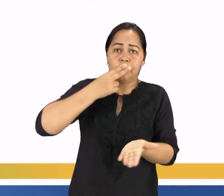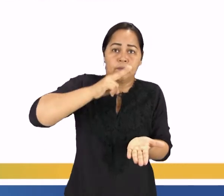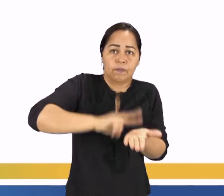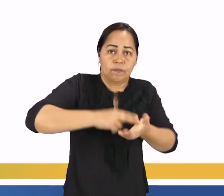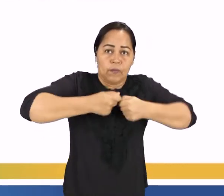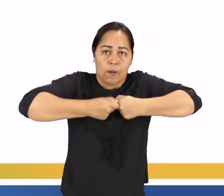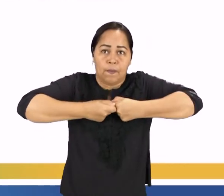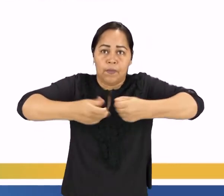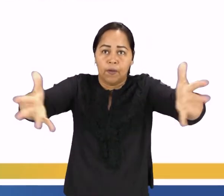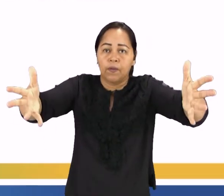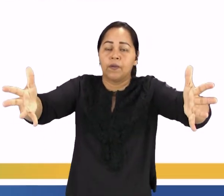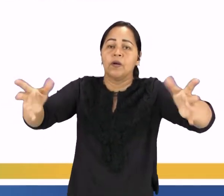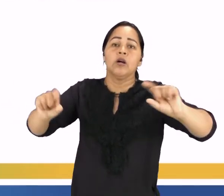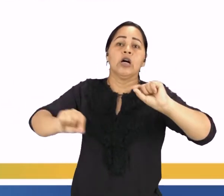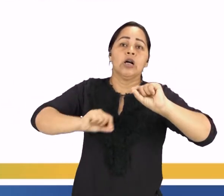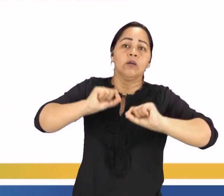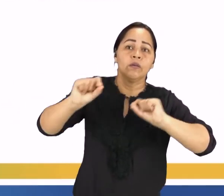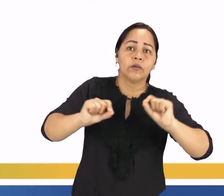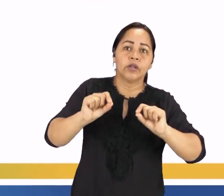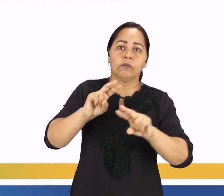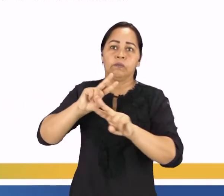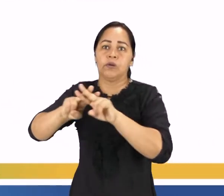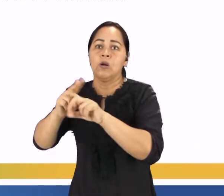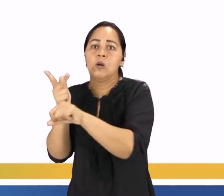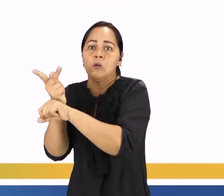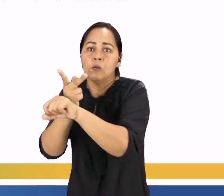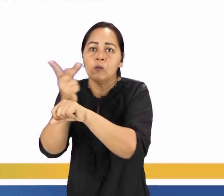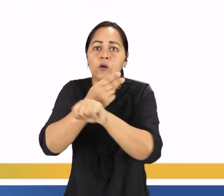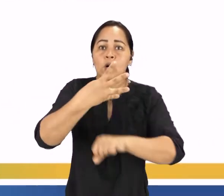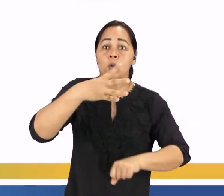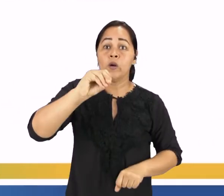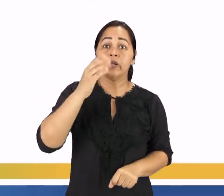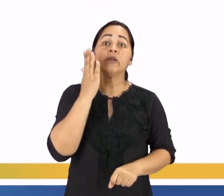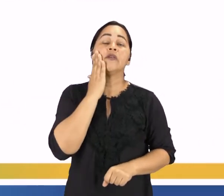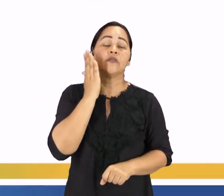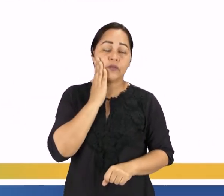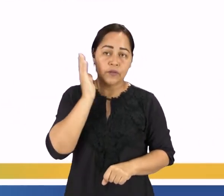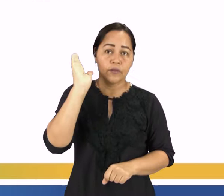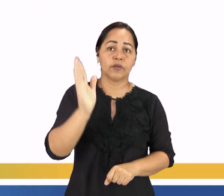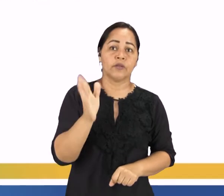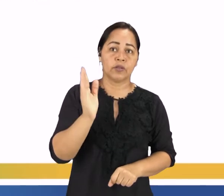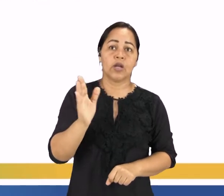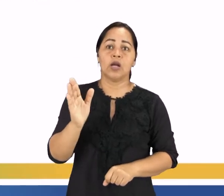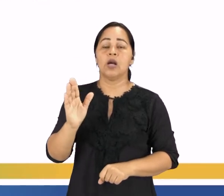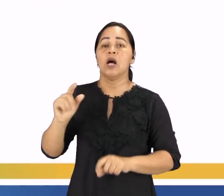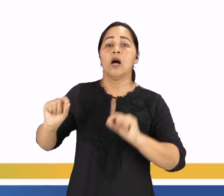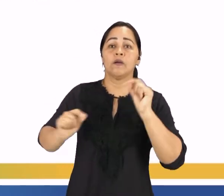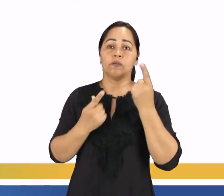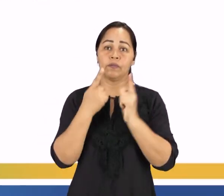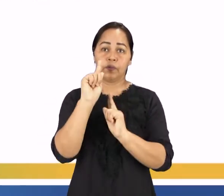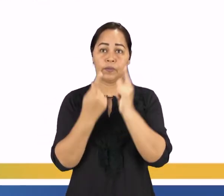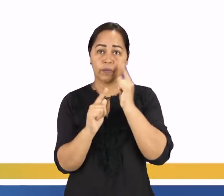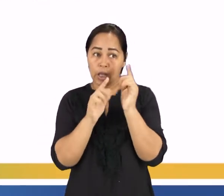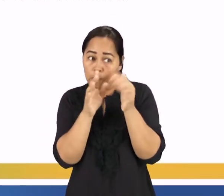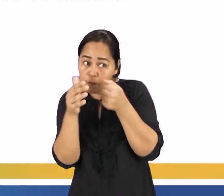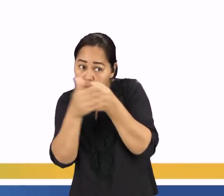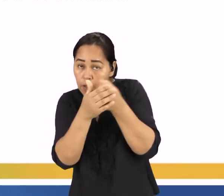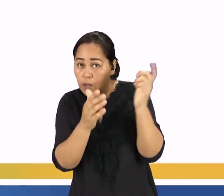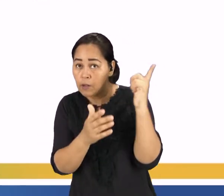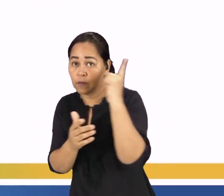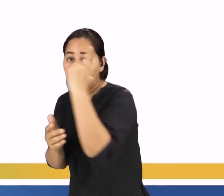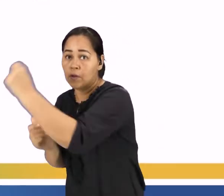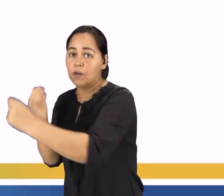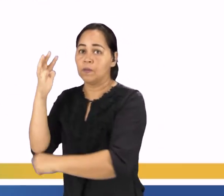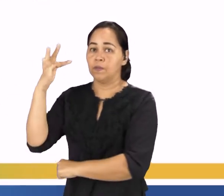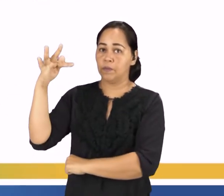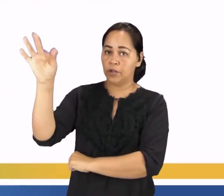sua busca, a sua captura, durou 40 dias até que ele conseguisse sair do Chile sem ser percebido e chegar até a